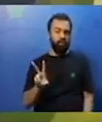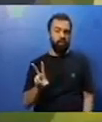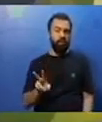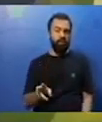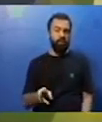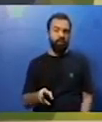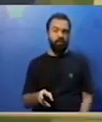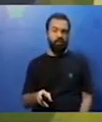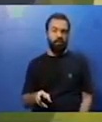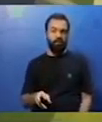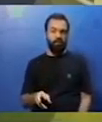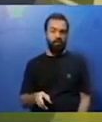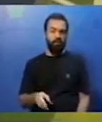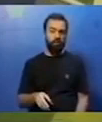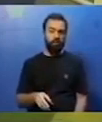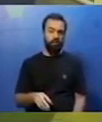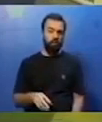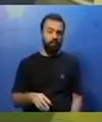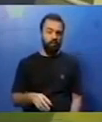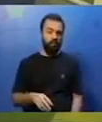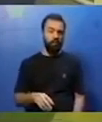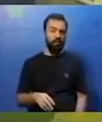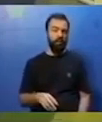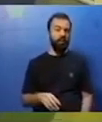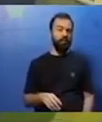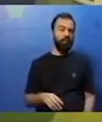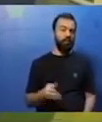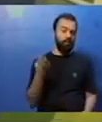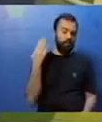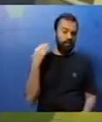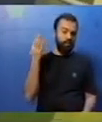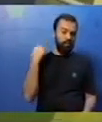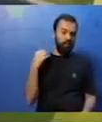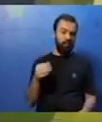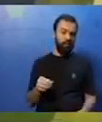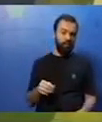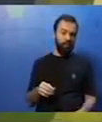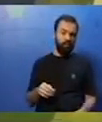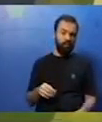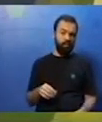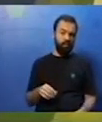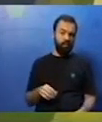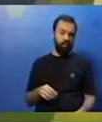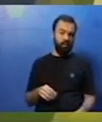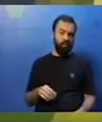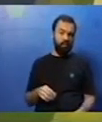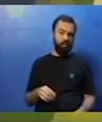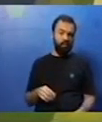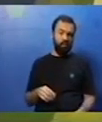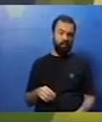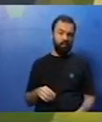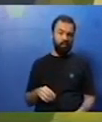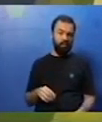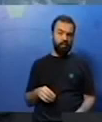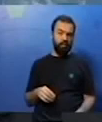Ó, gente, lembra? Antes, a gente ia do menor